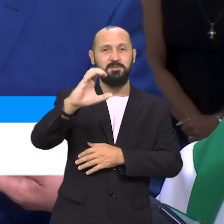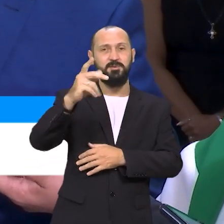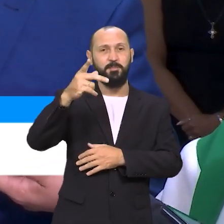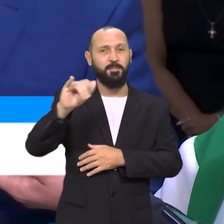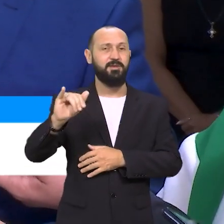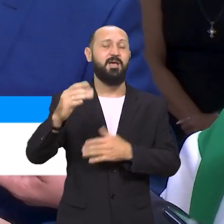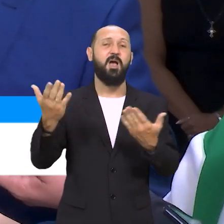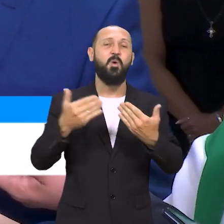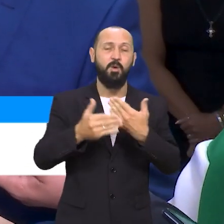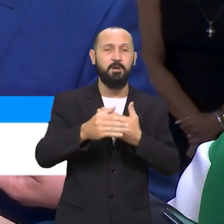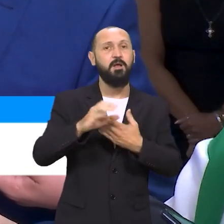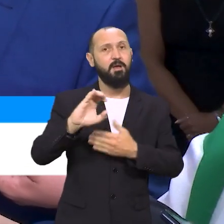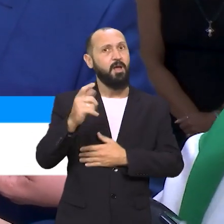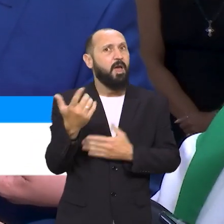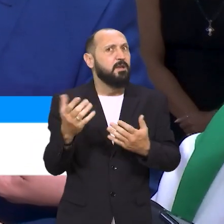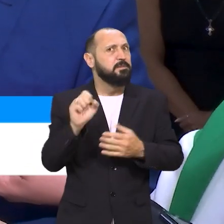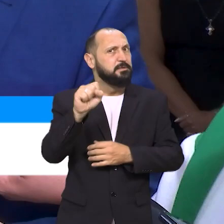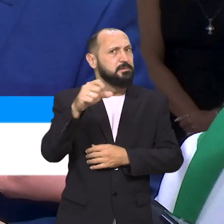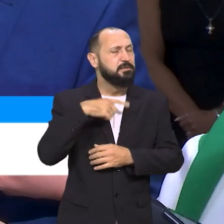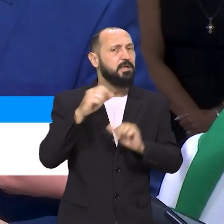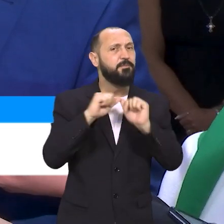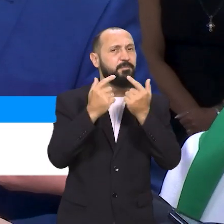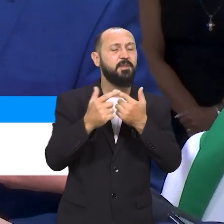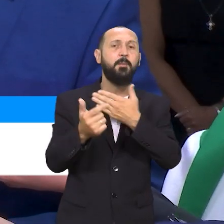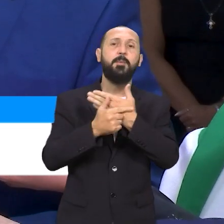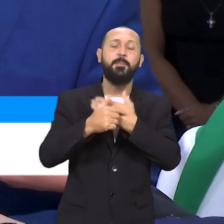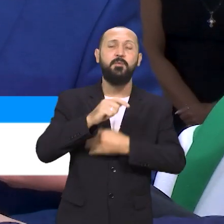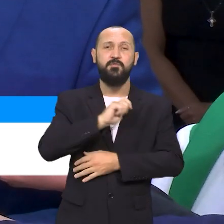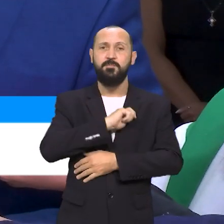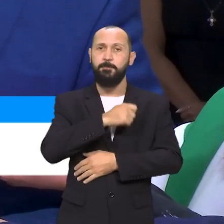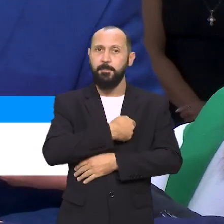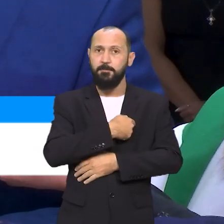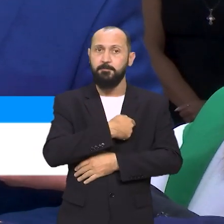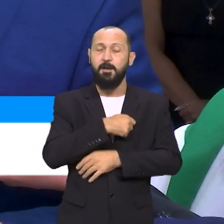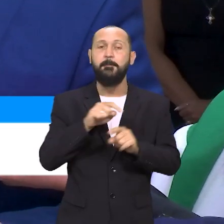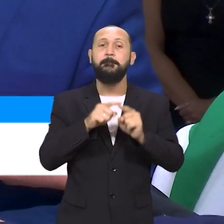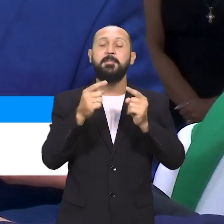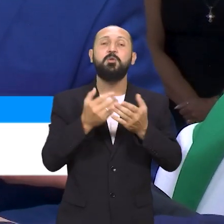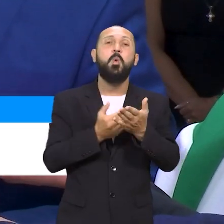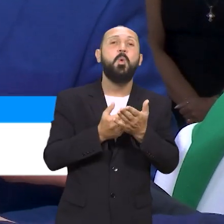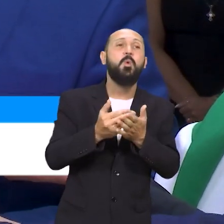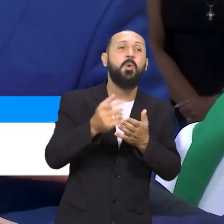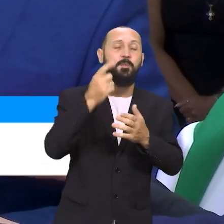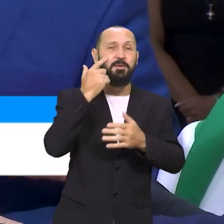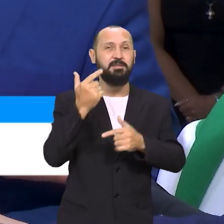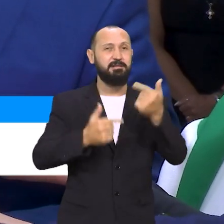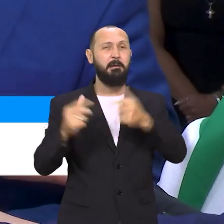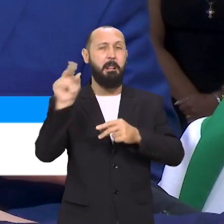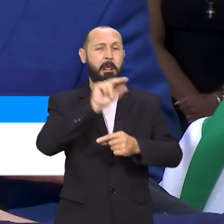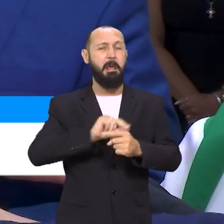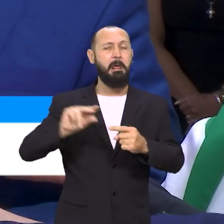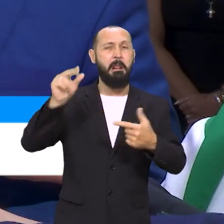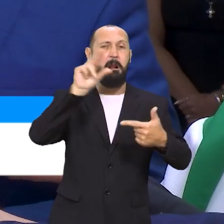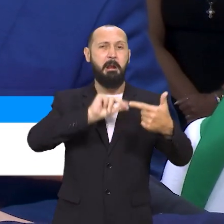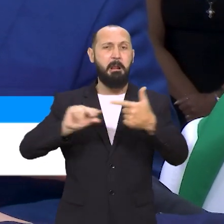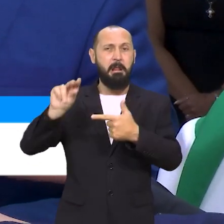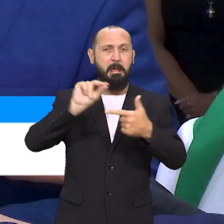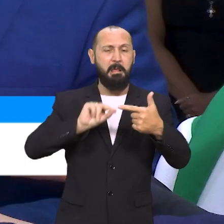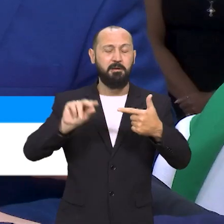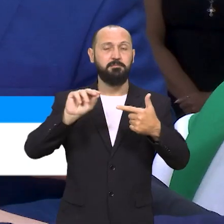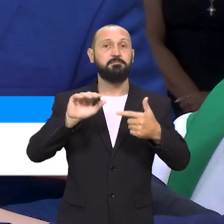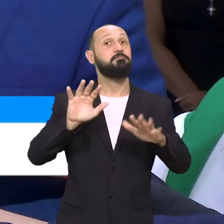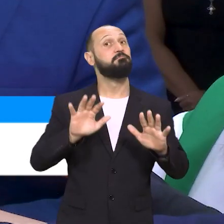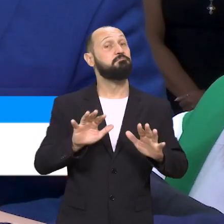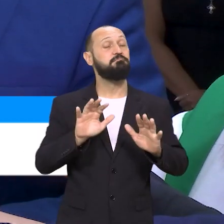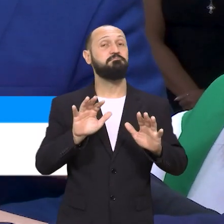justificar uma CPI neste momento. Óbvio, a Assembleia cumpre o seu papel fiscalizatório, mas não entra na onda da politicagem. Muita